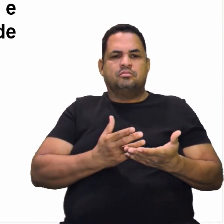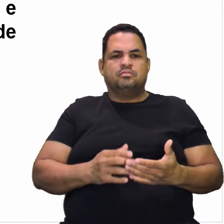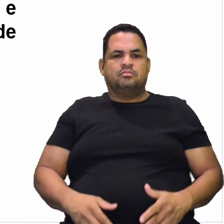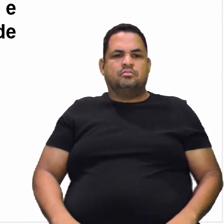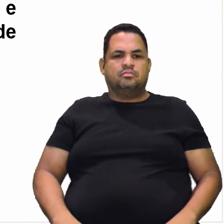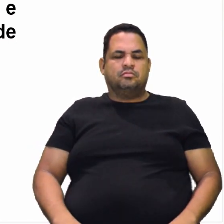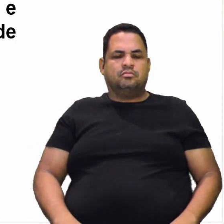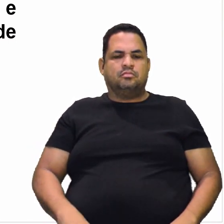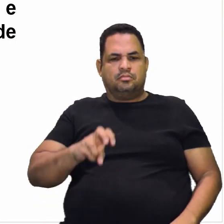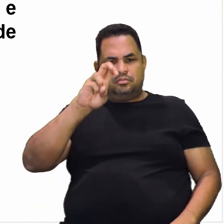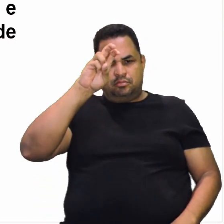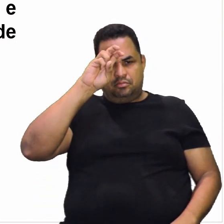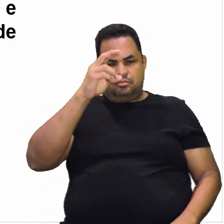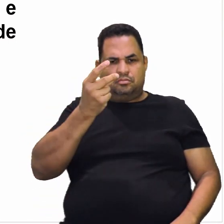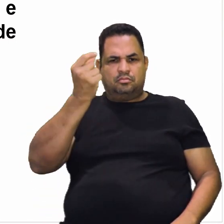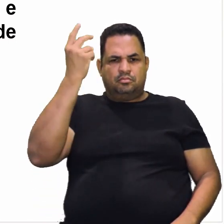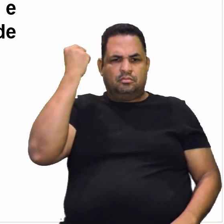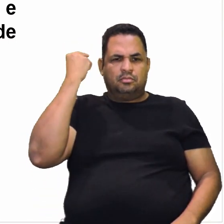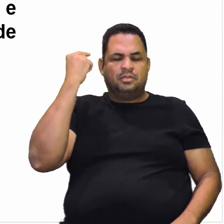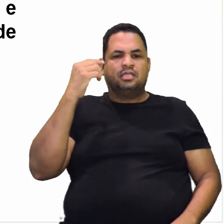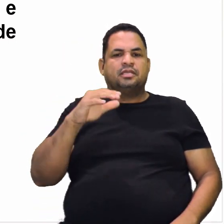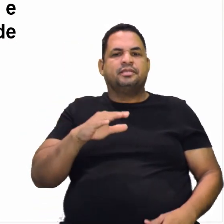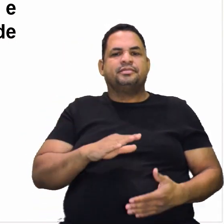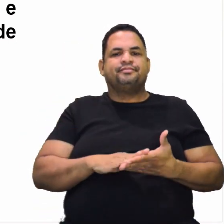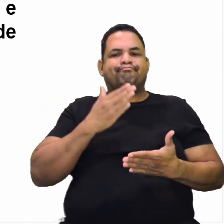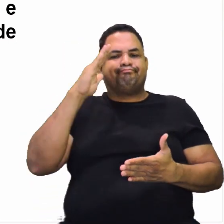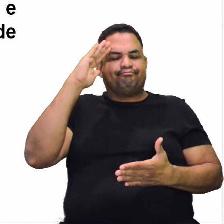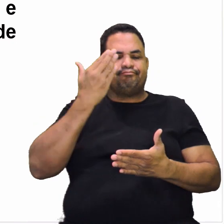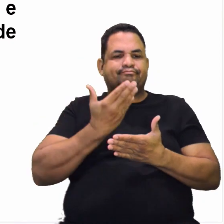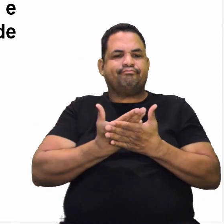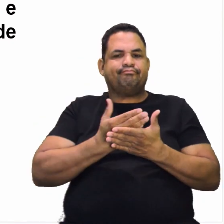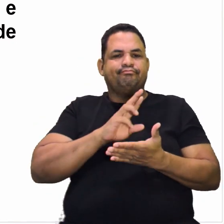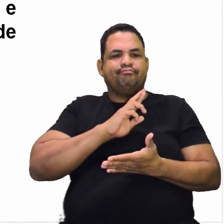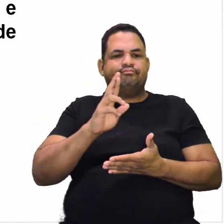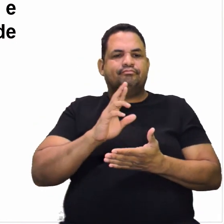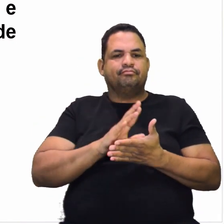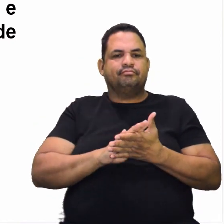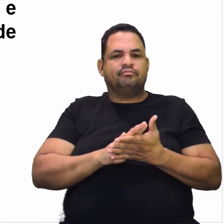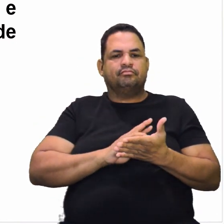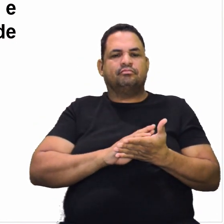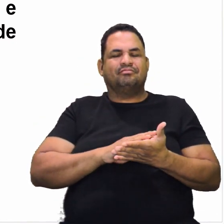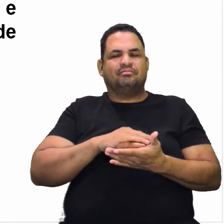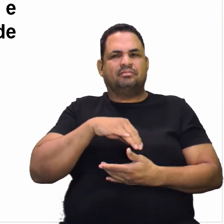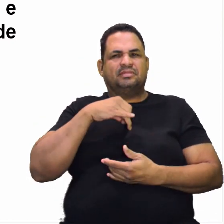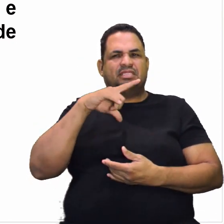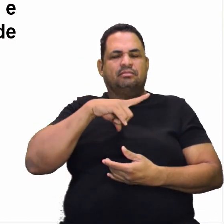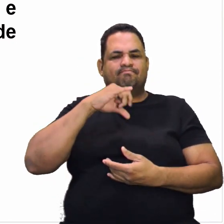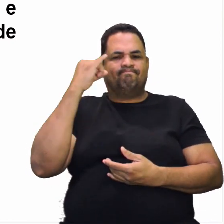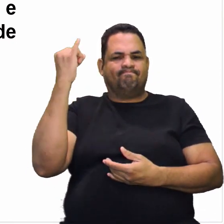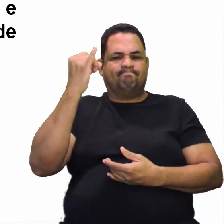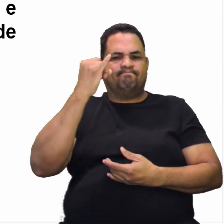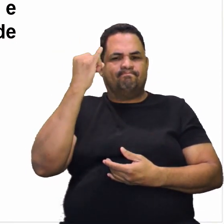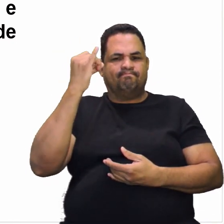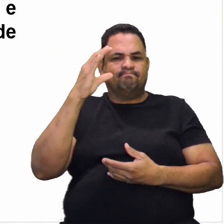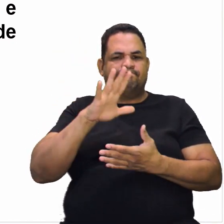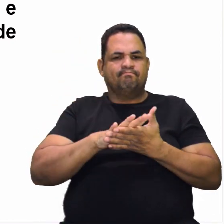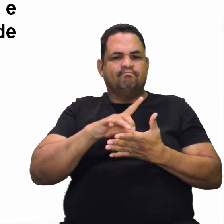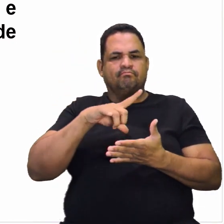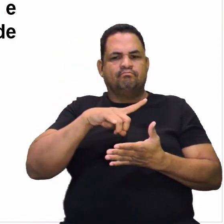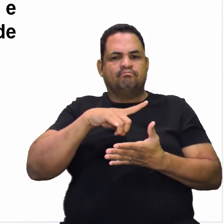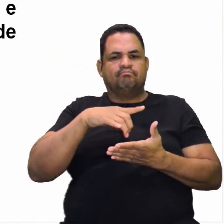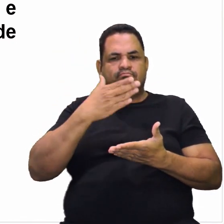no Egito Antigo. A crença religiosa dos egípcios era de extrema relevância, tinha grande